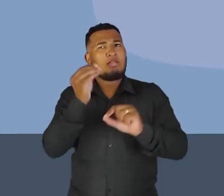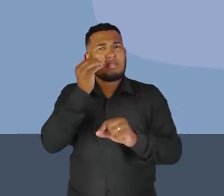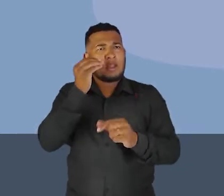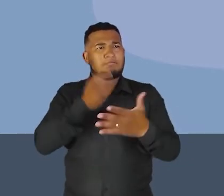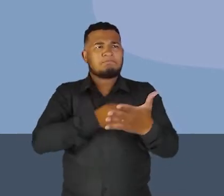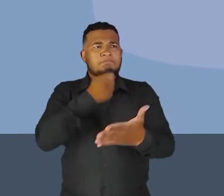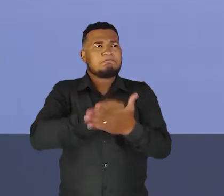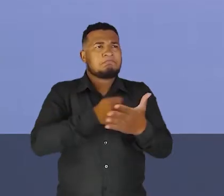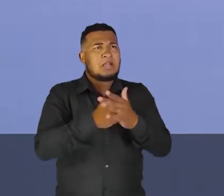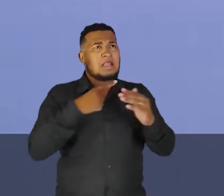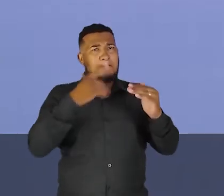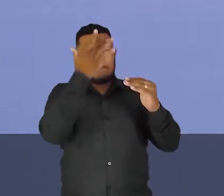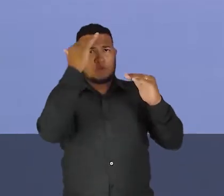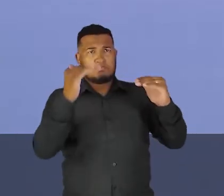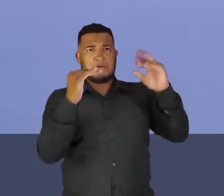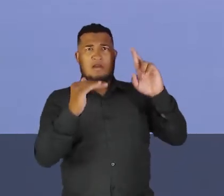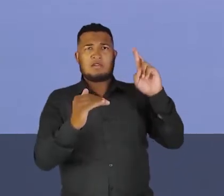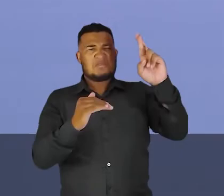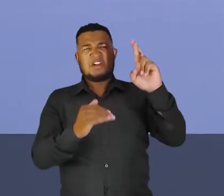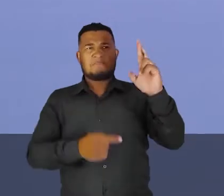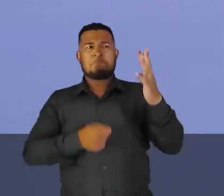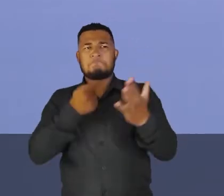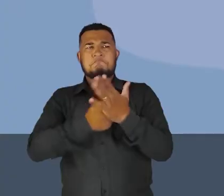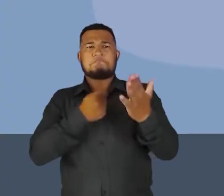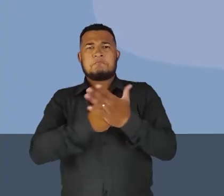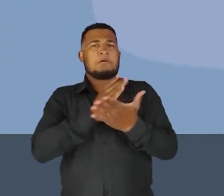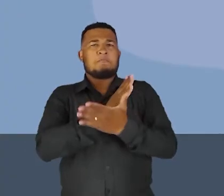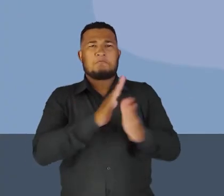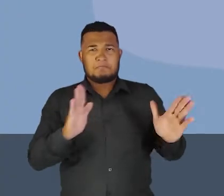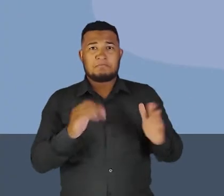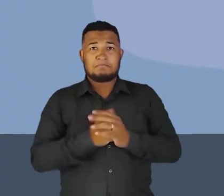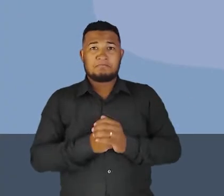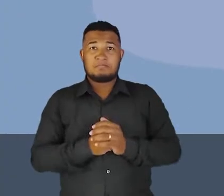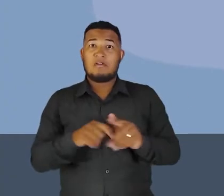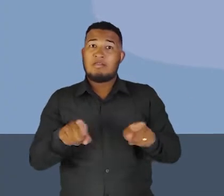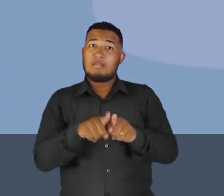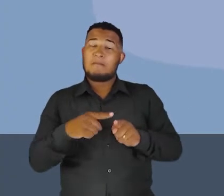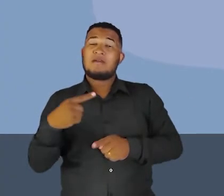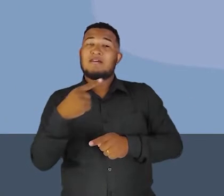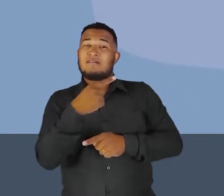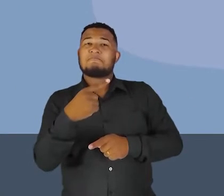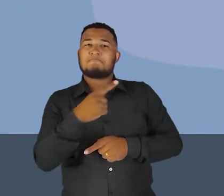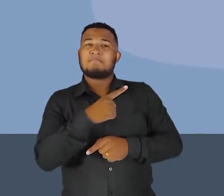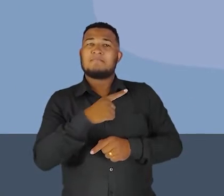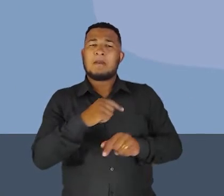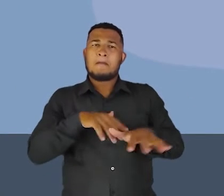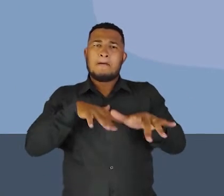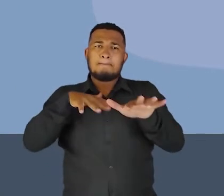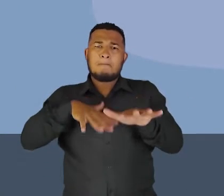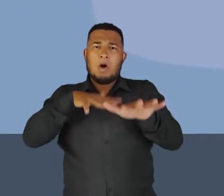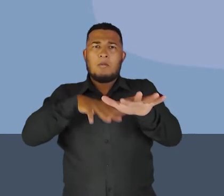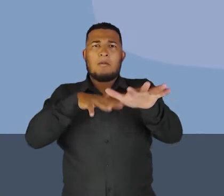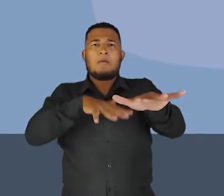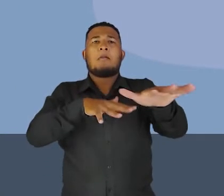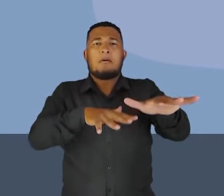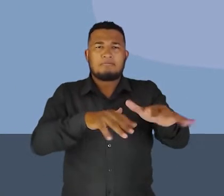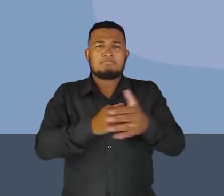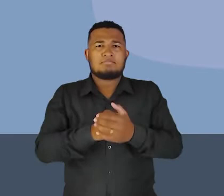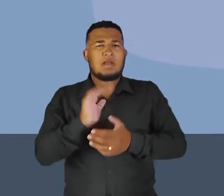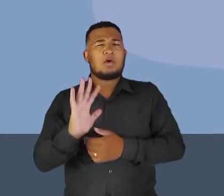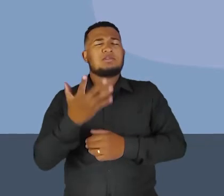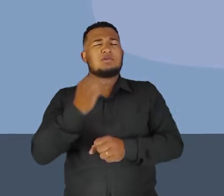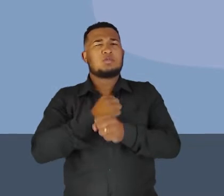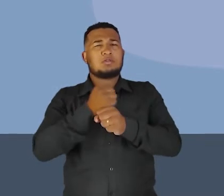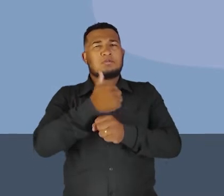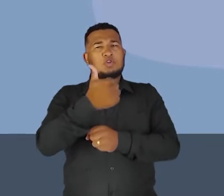que estavam no poder. Olha só que legal o próximo movimento, que foi a passeata dos 100 mil, no ano de 1968. Ela aconteceu, então, né, foi durante os